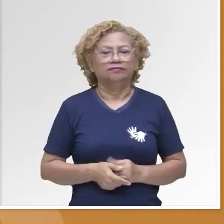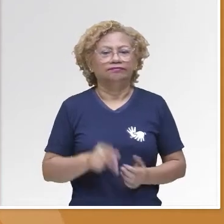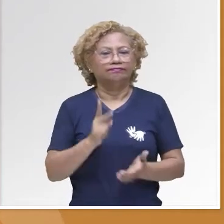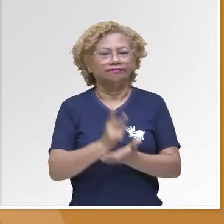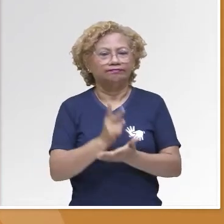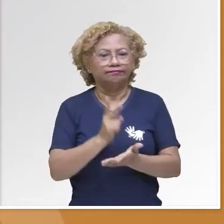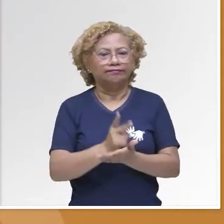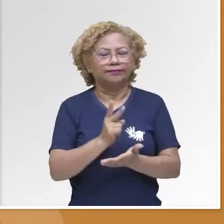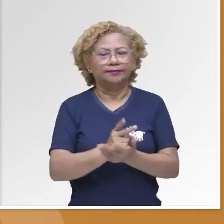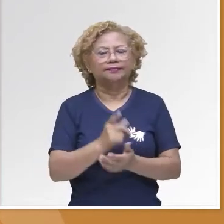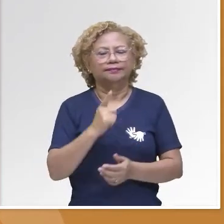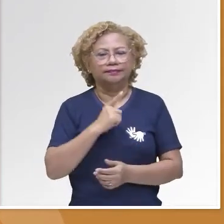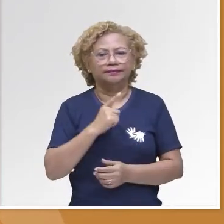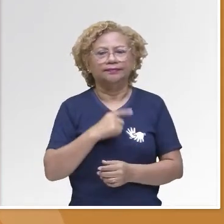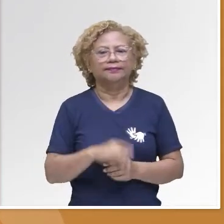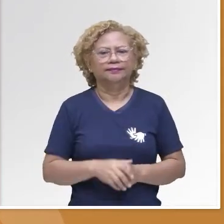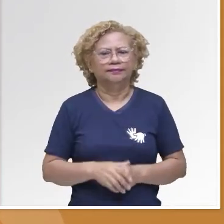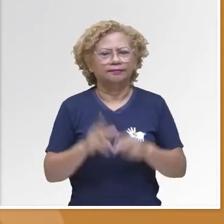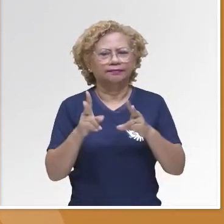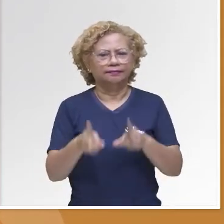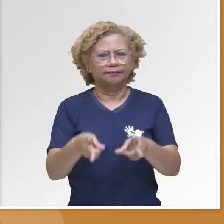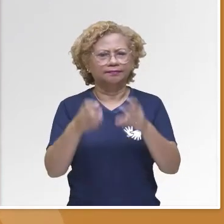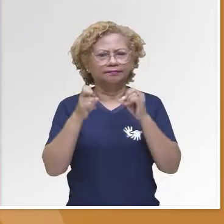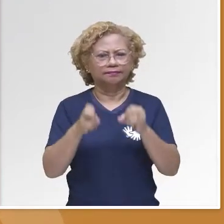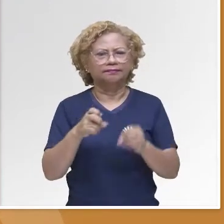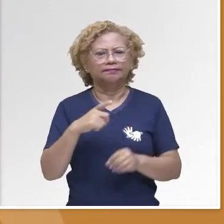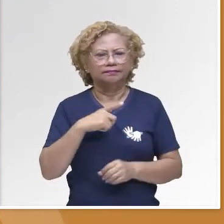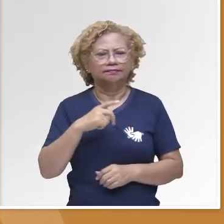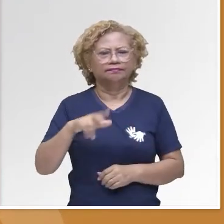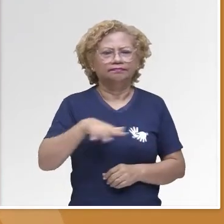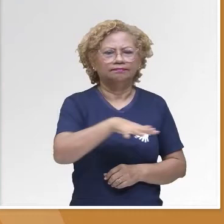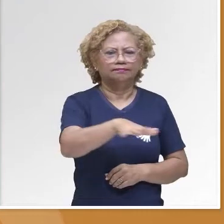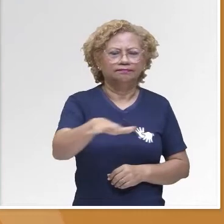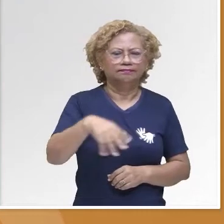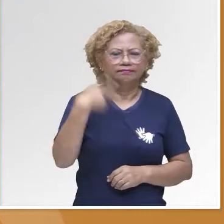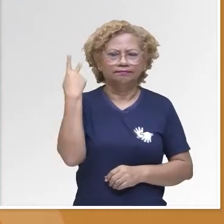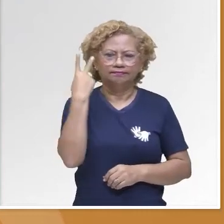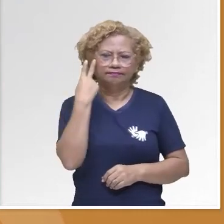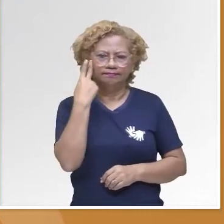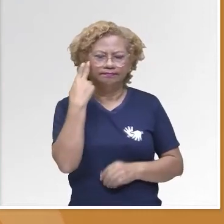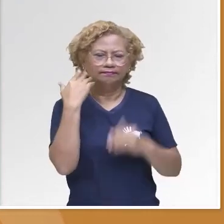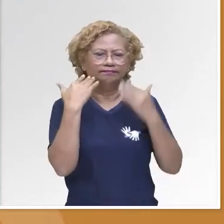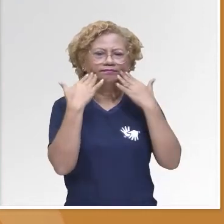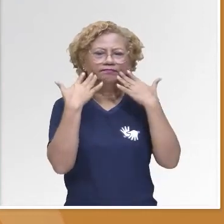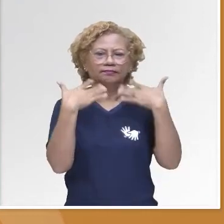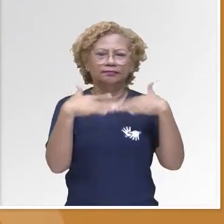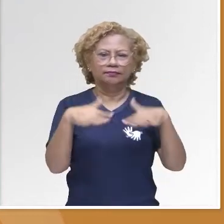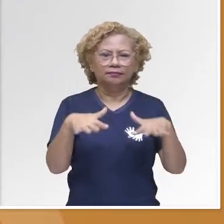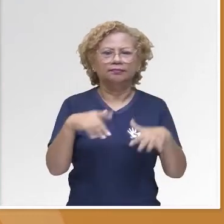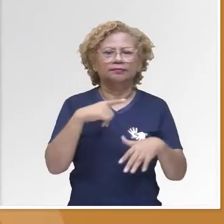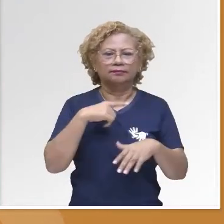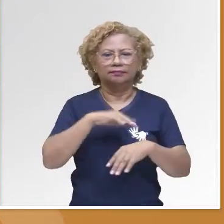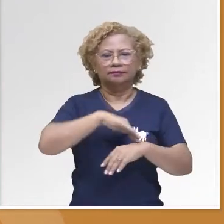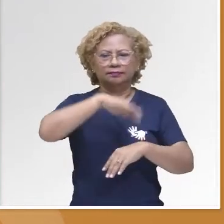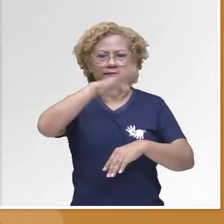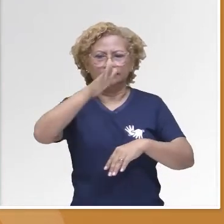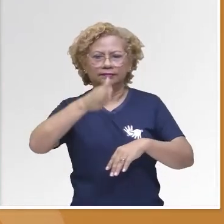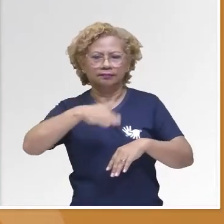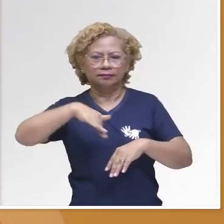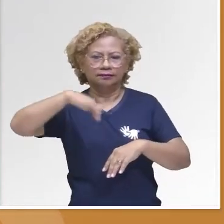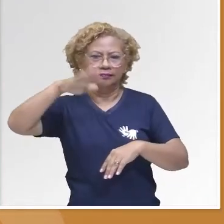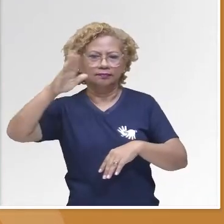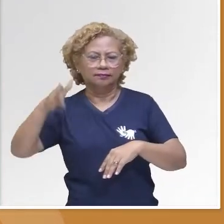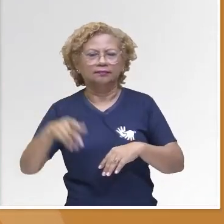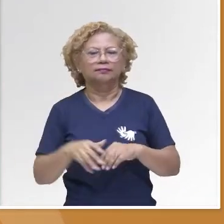esse território ele apresenta ali em sua área natural o predomínio de montanhas, tá? Em algumas áreas a gente